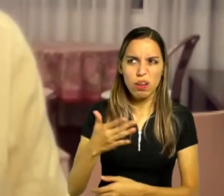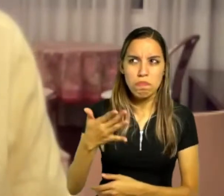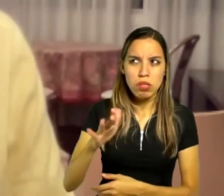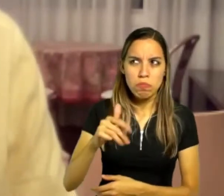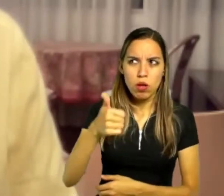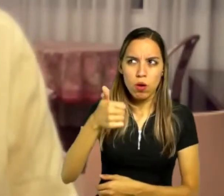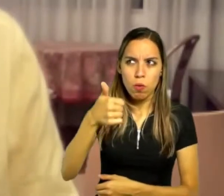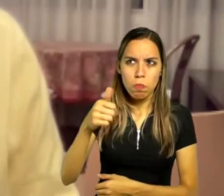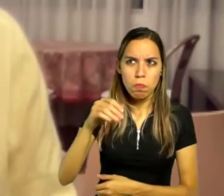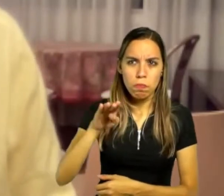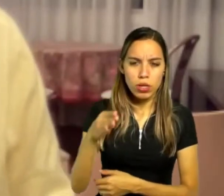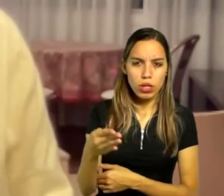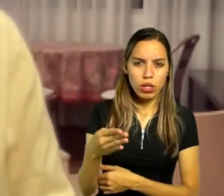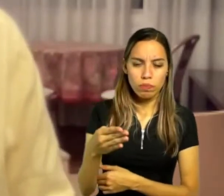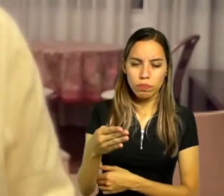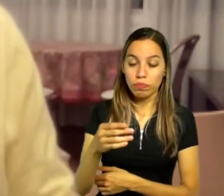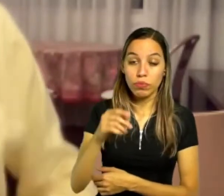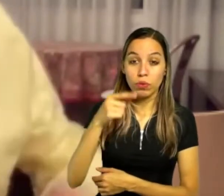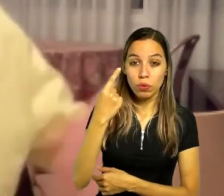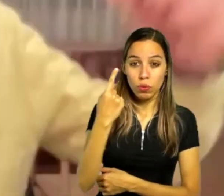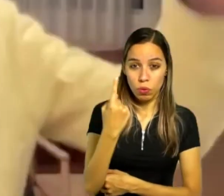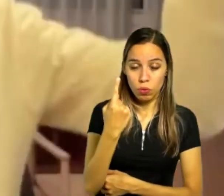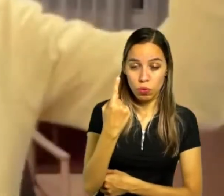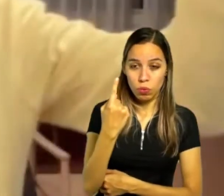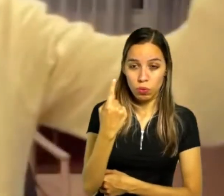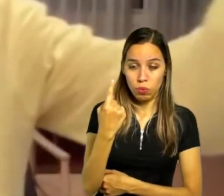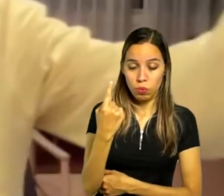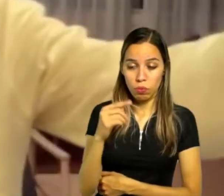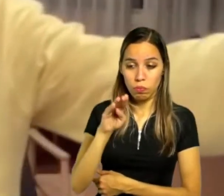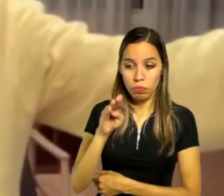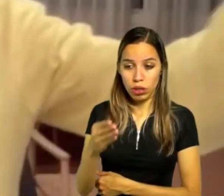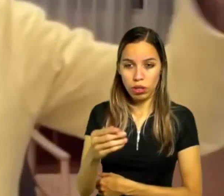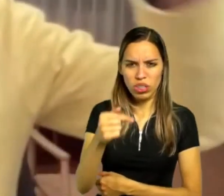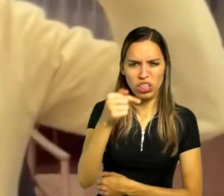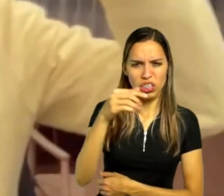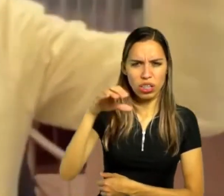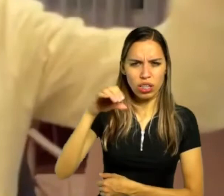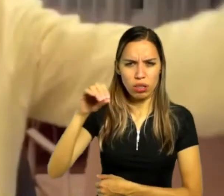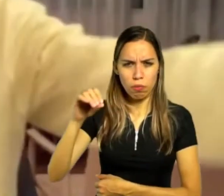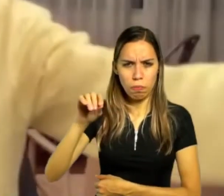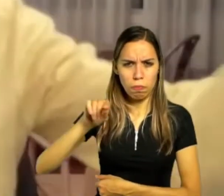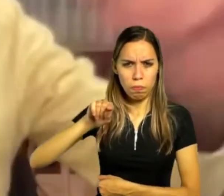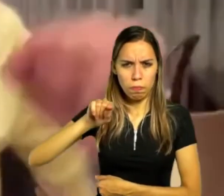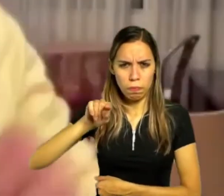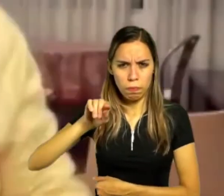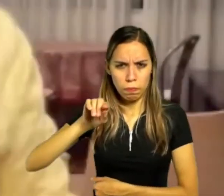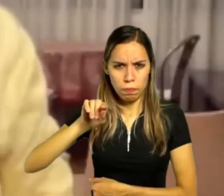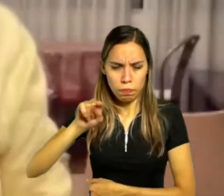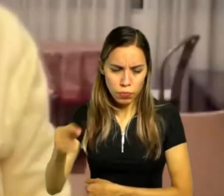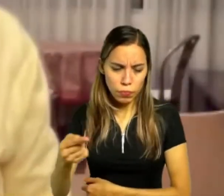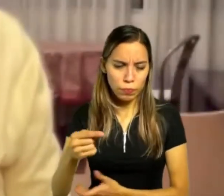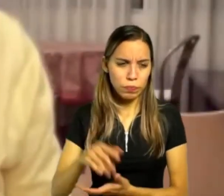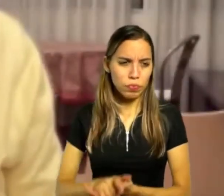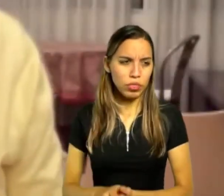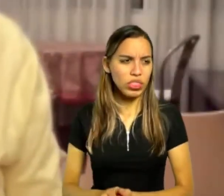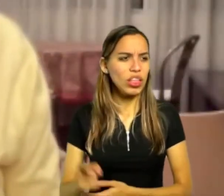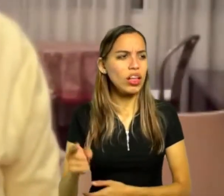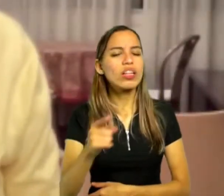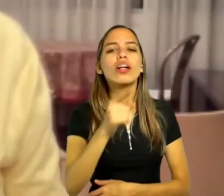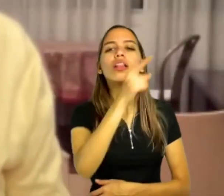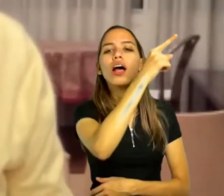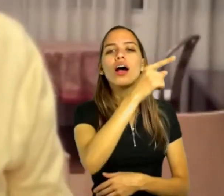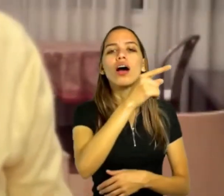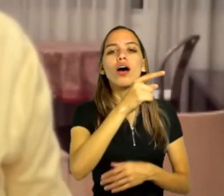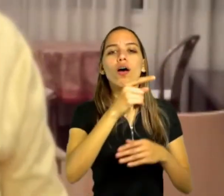para distribuir pelo país. E era como? O governo de Roraima disse que não tem equipamento,